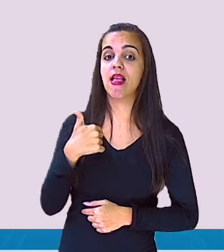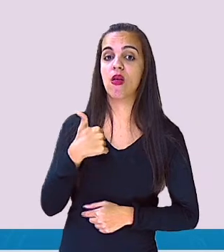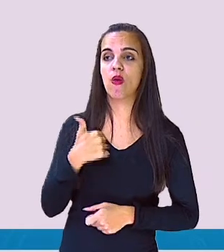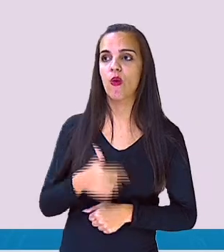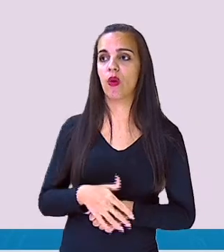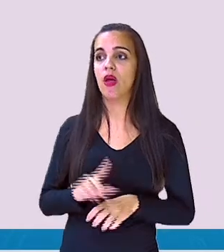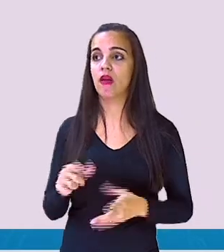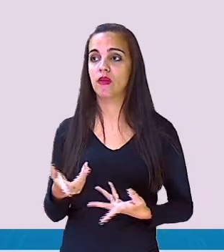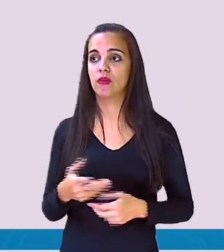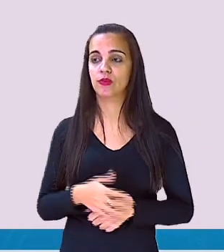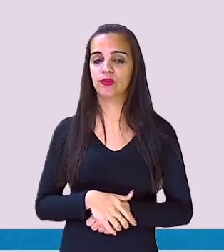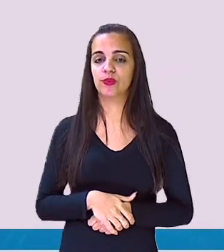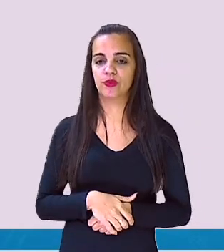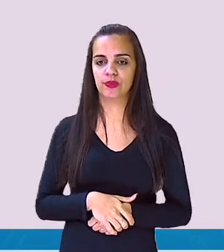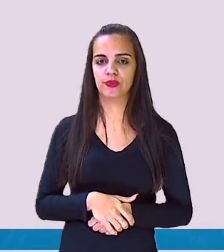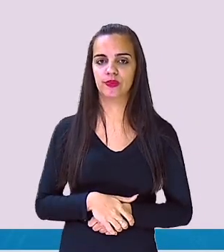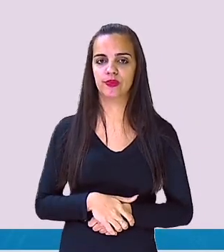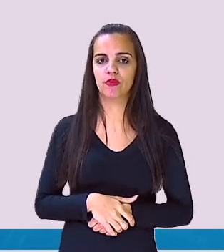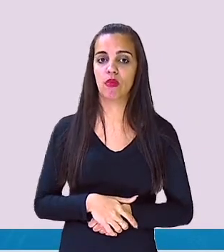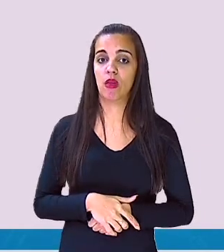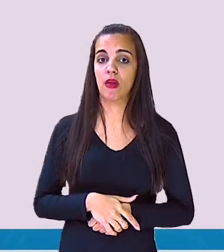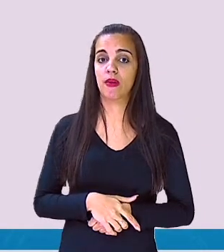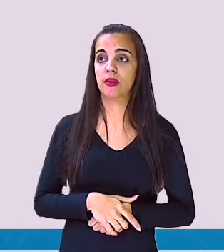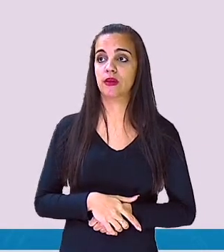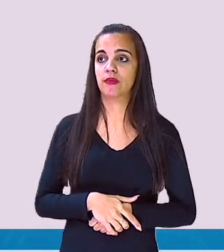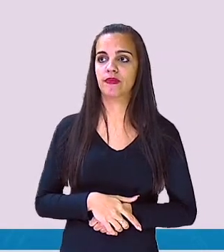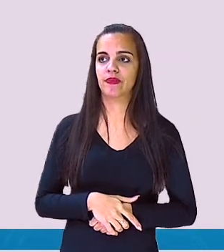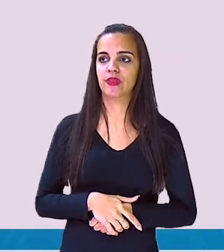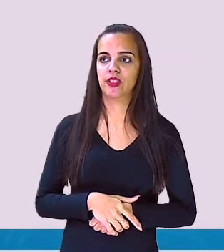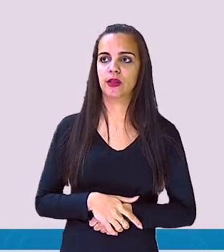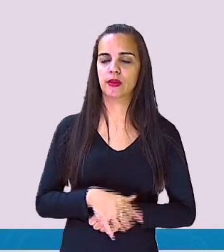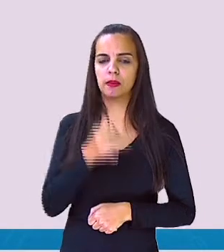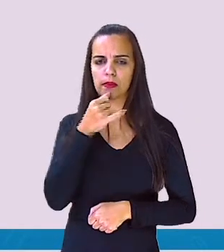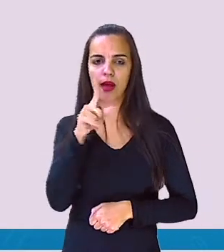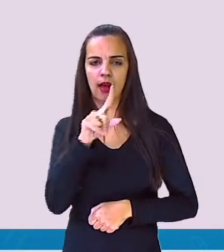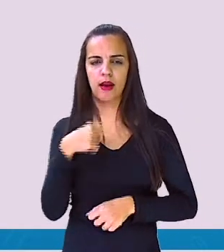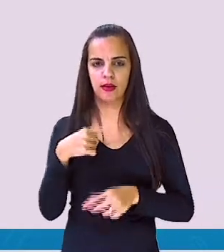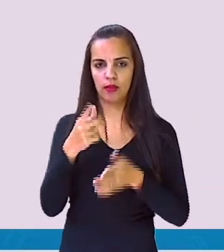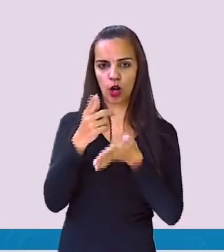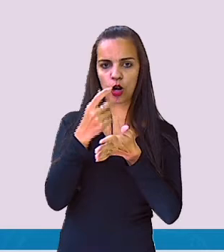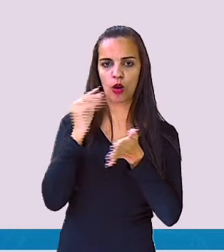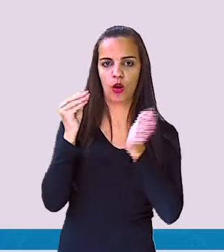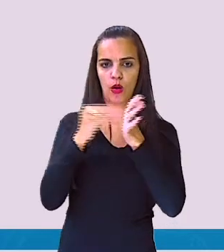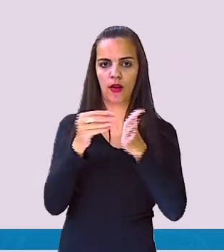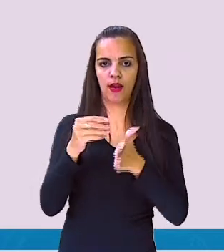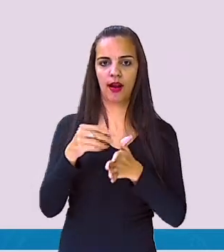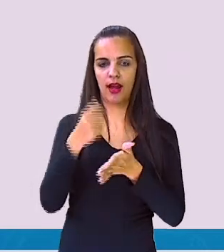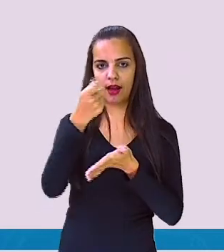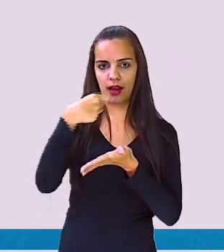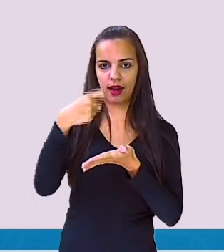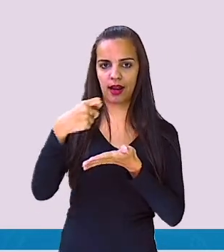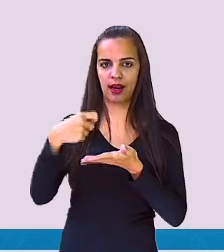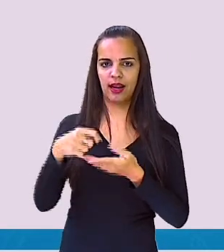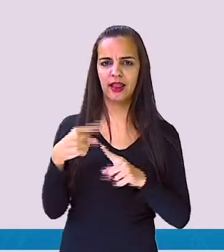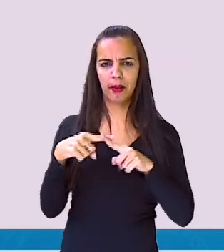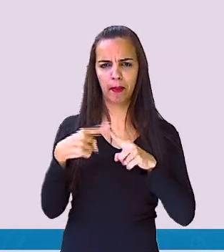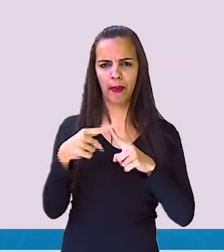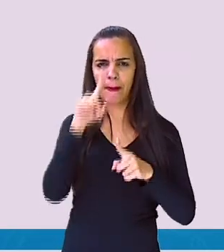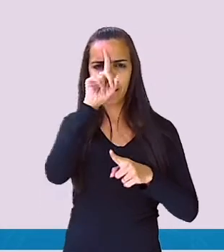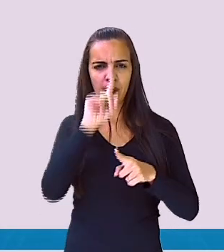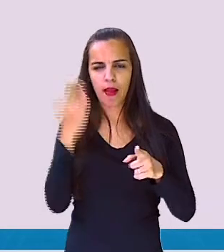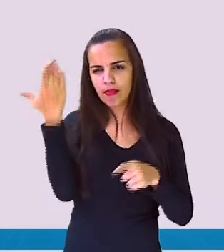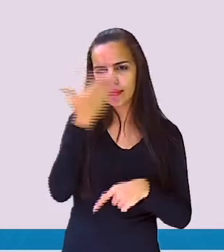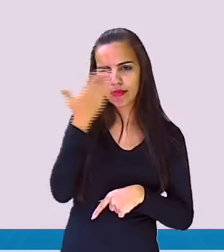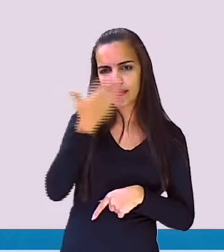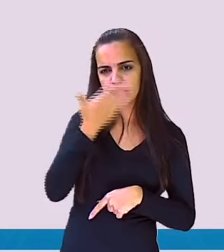caneta, porque ela está com a cor meio estranha aqui. Vamos apagar primeiro. Vamos usar aqui, apagando.